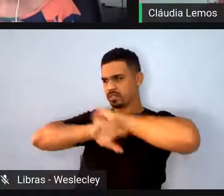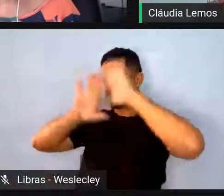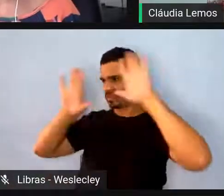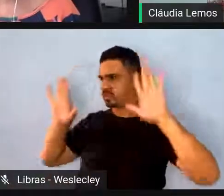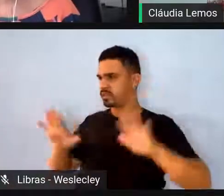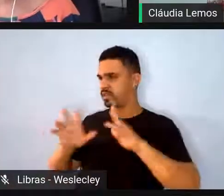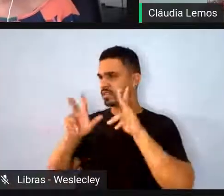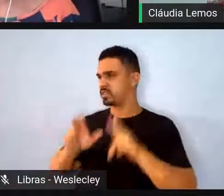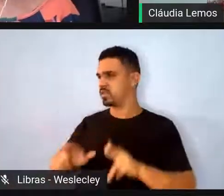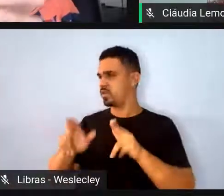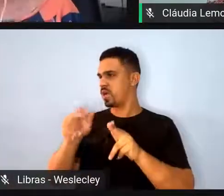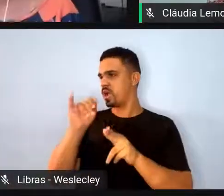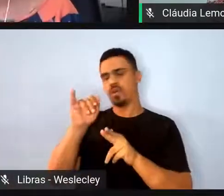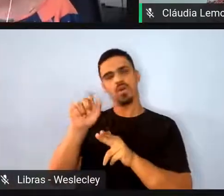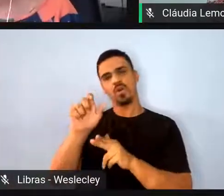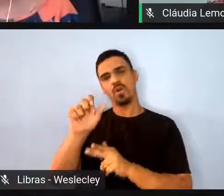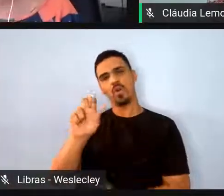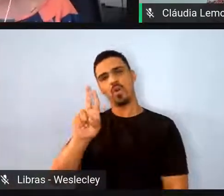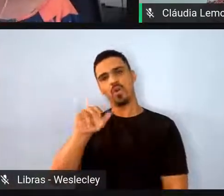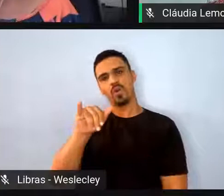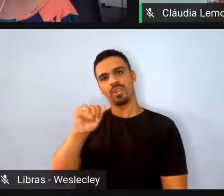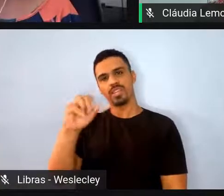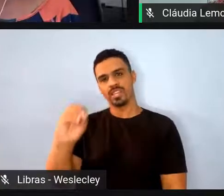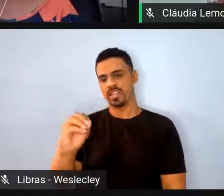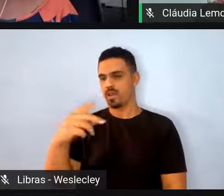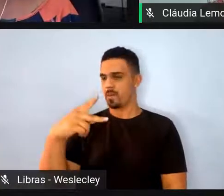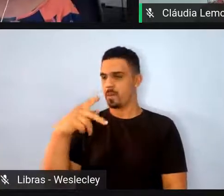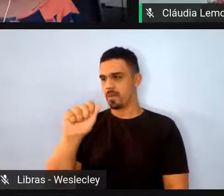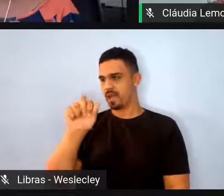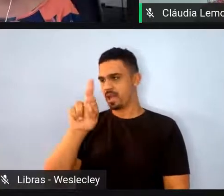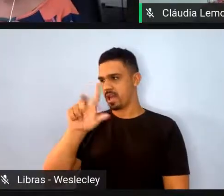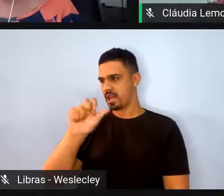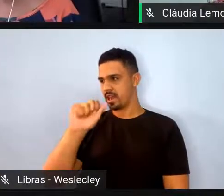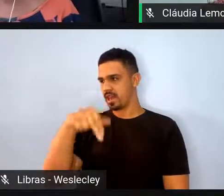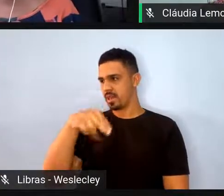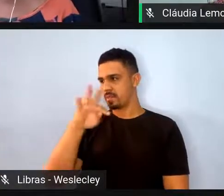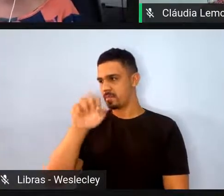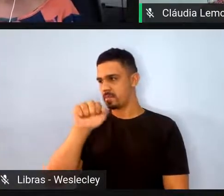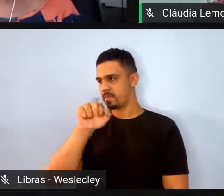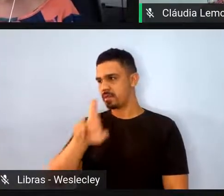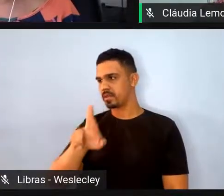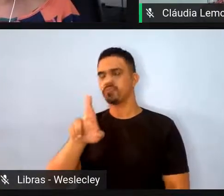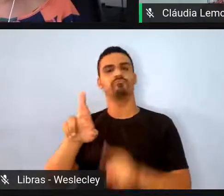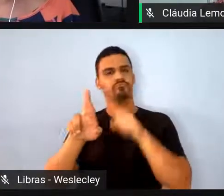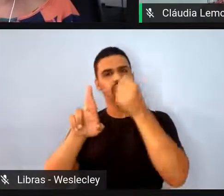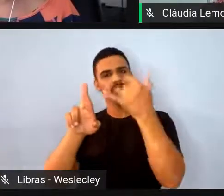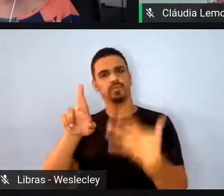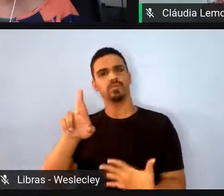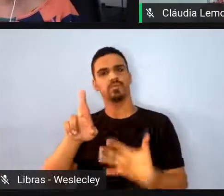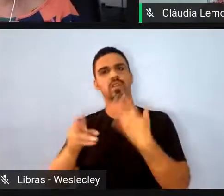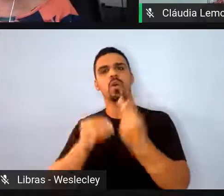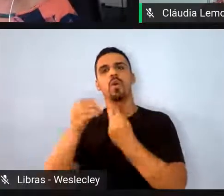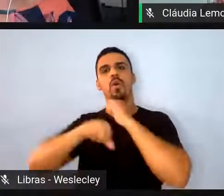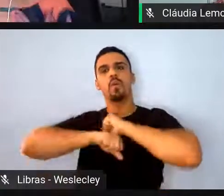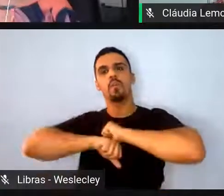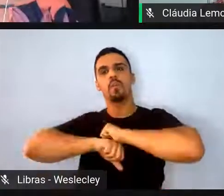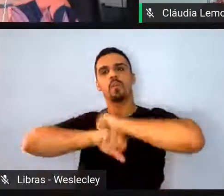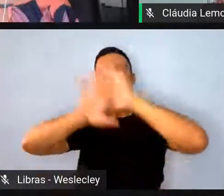pela União Interparlamentar, e todos os parlamentos falam, né, na transparência. Inclusive, no questionário que